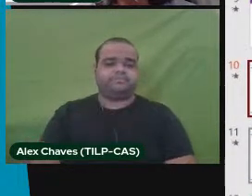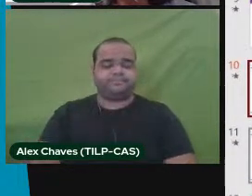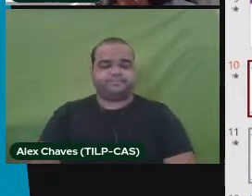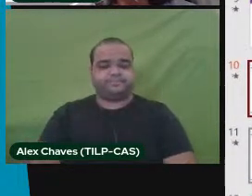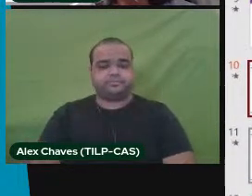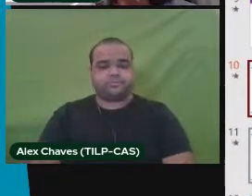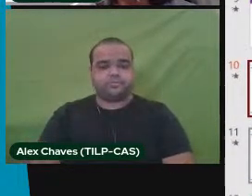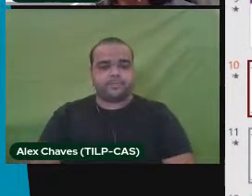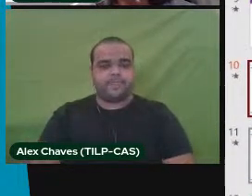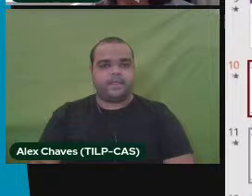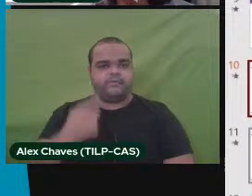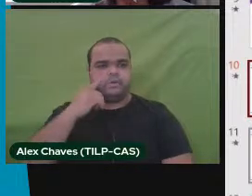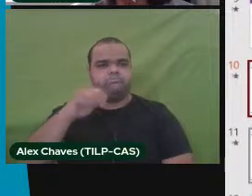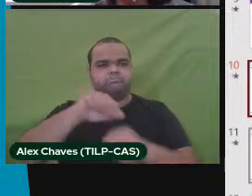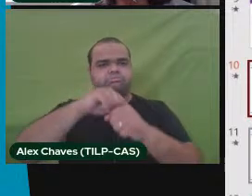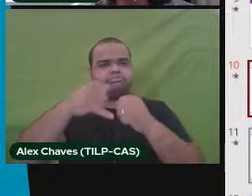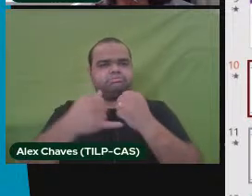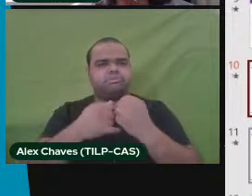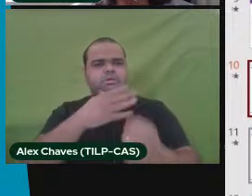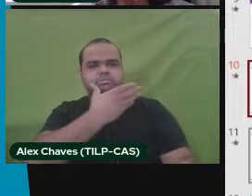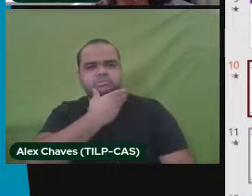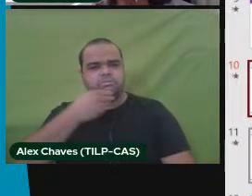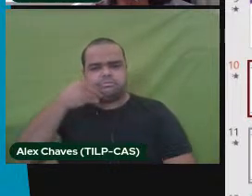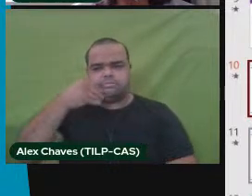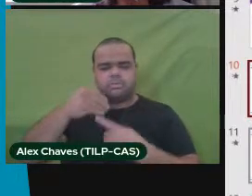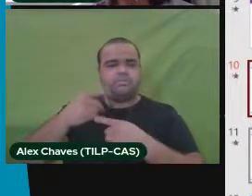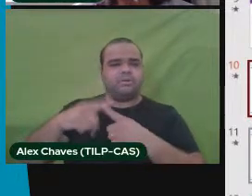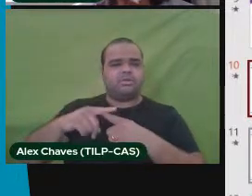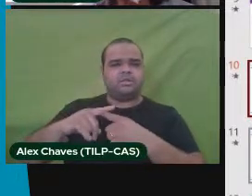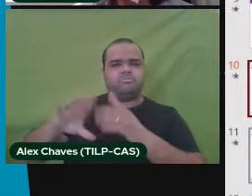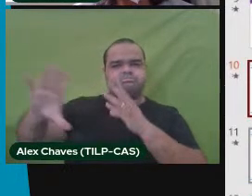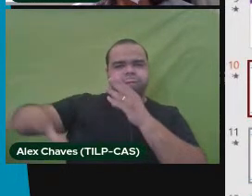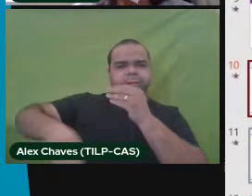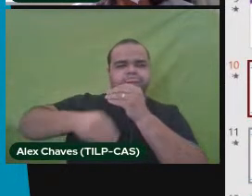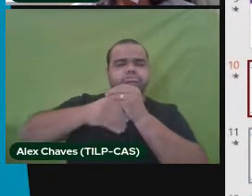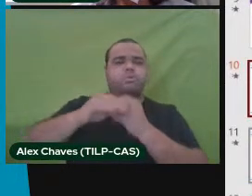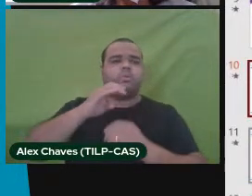essa adjetivação de qualidade, porque ela reúne conhecimento e ação.